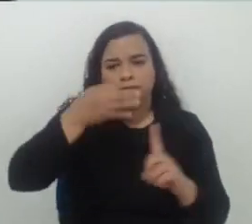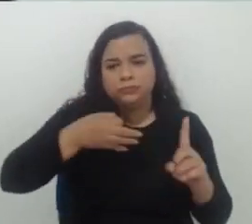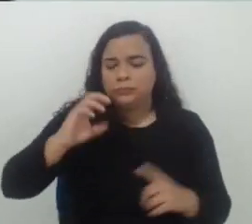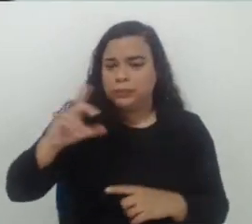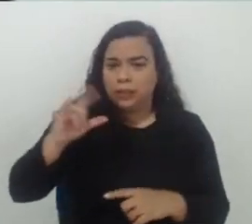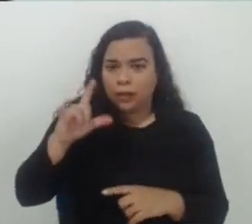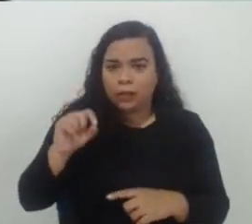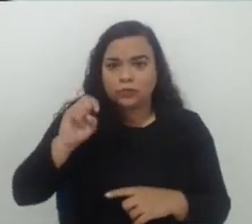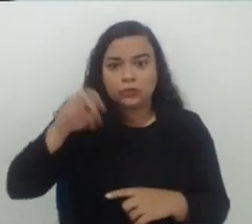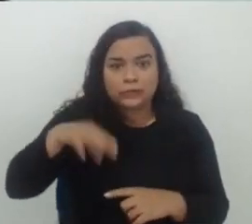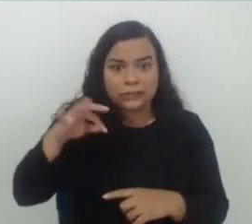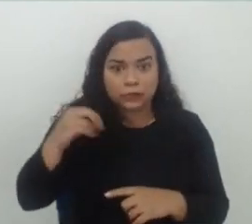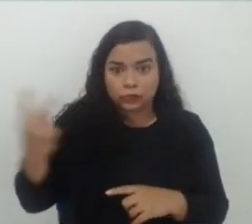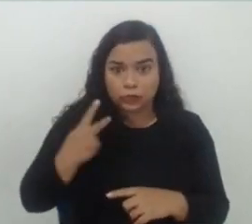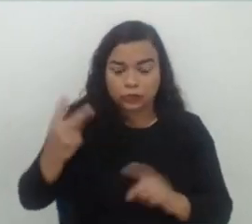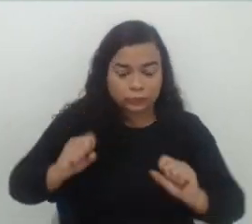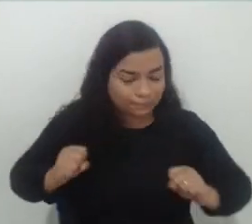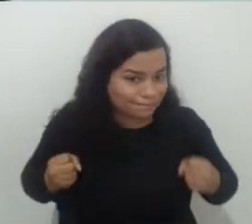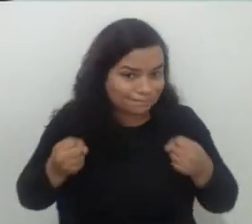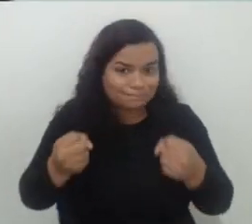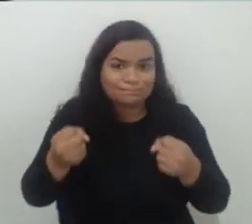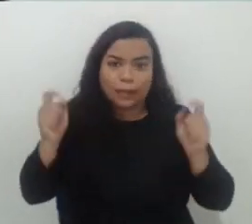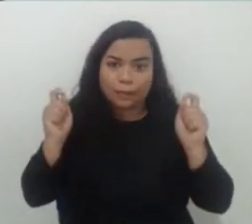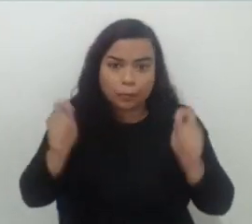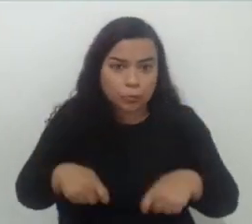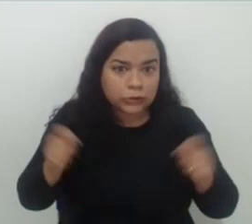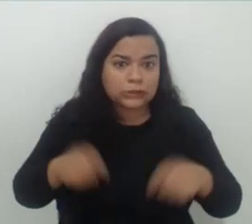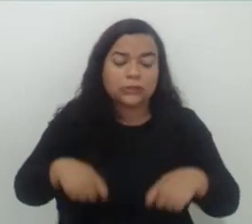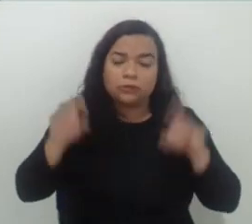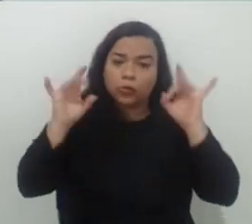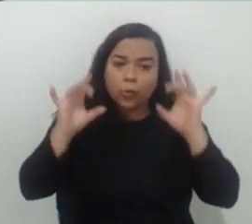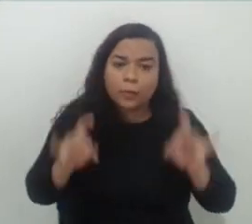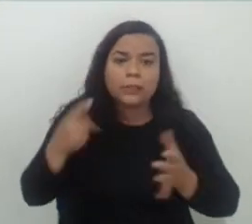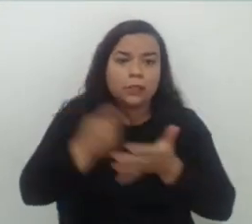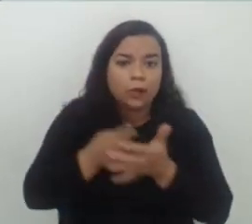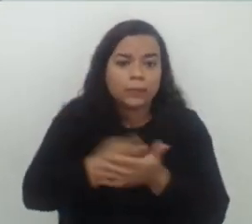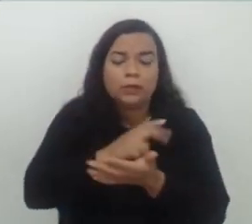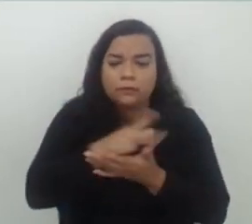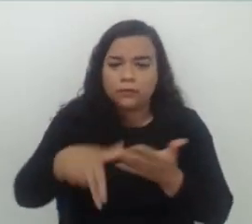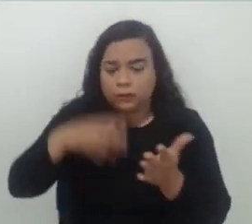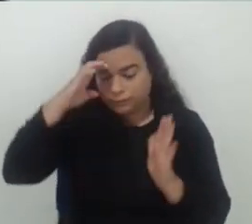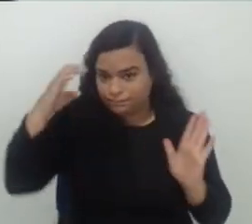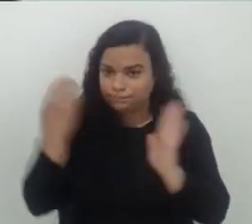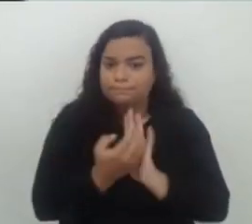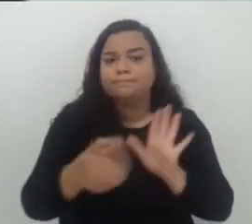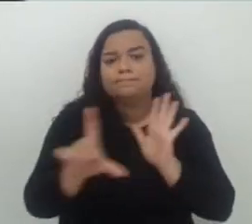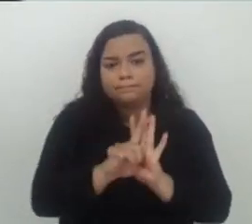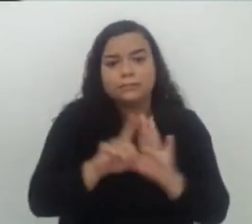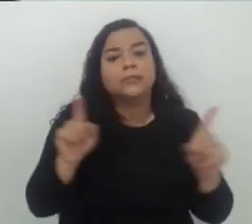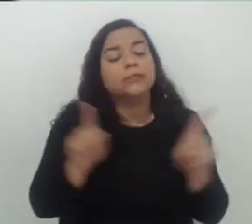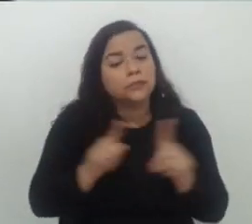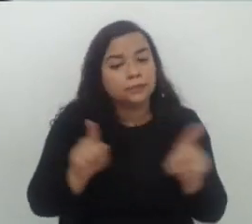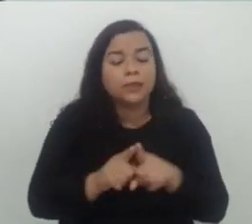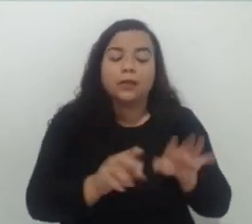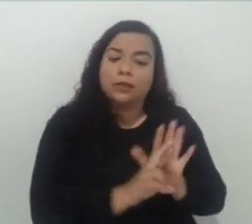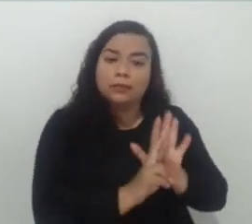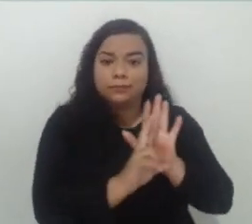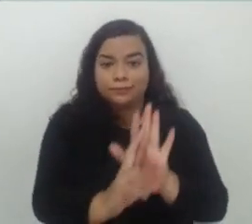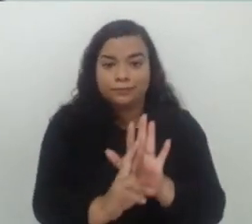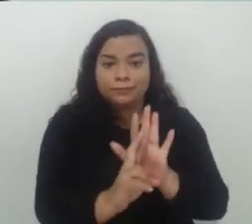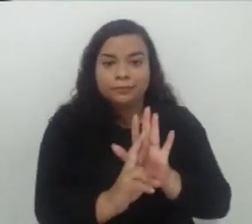cumprir as nossas obrigações, o nosso dever legal e também para bem representar o nome do